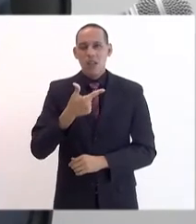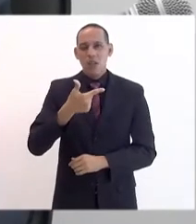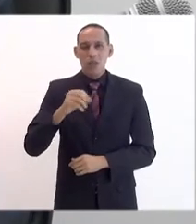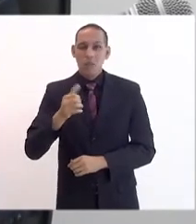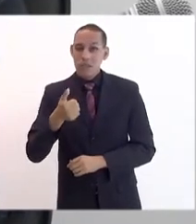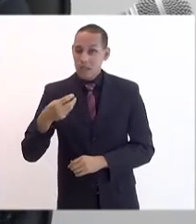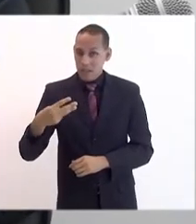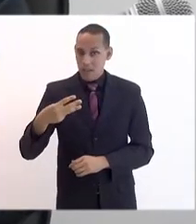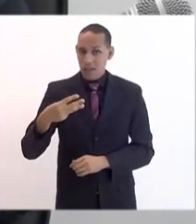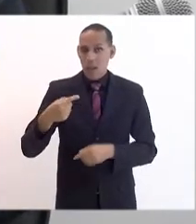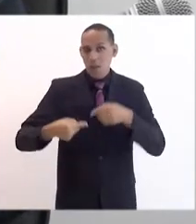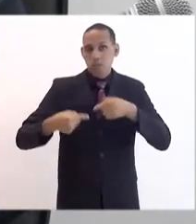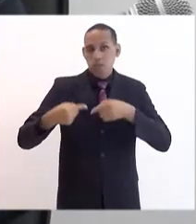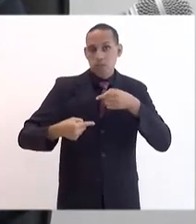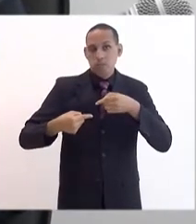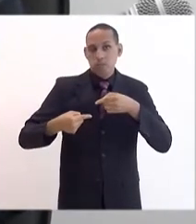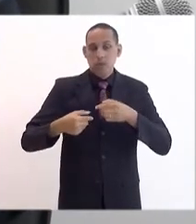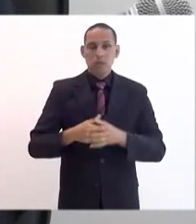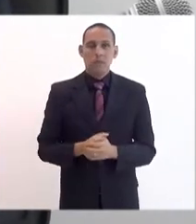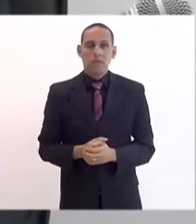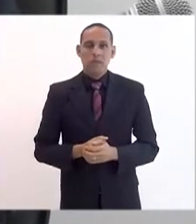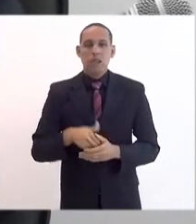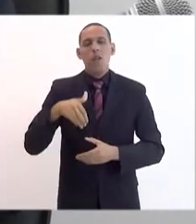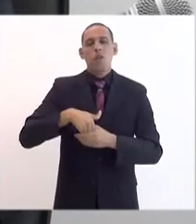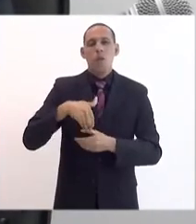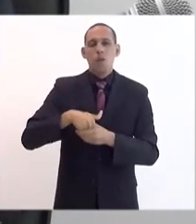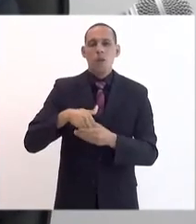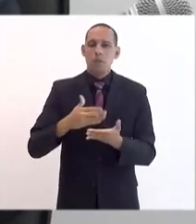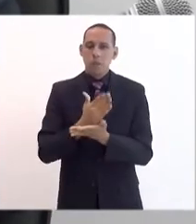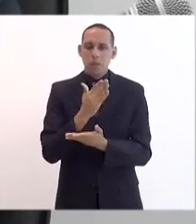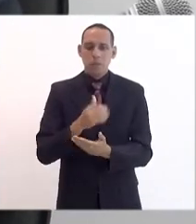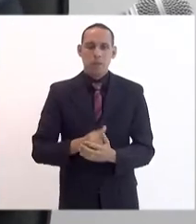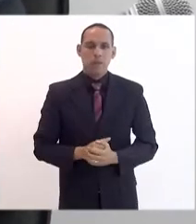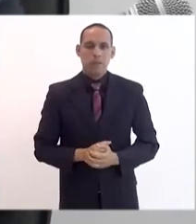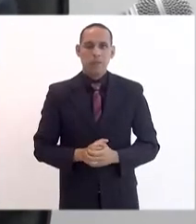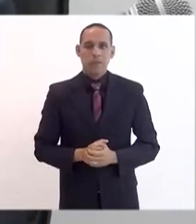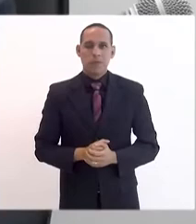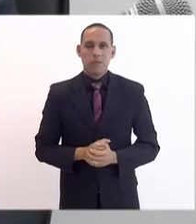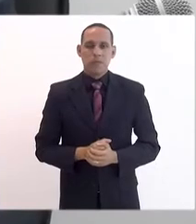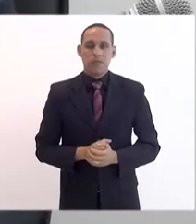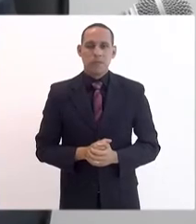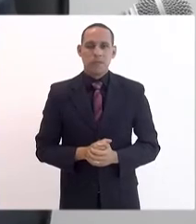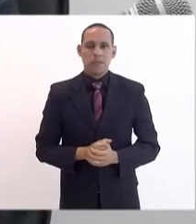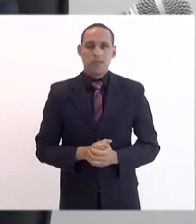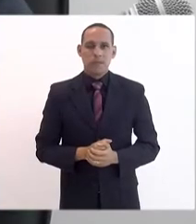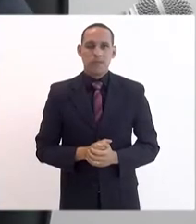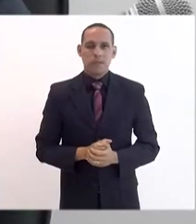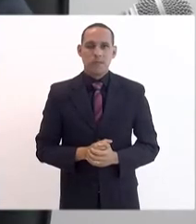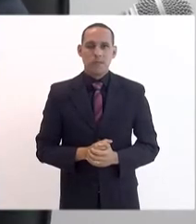Isso mesmo. Em discussão, em votação, aprovado.